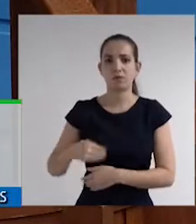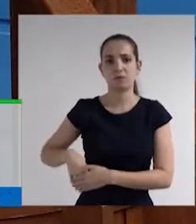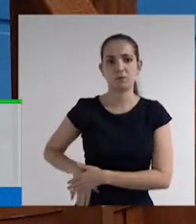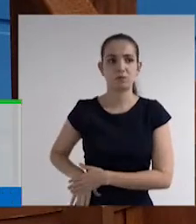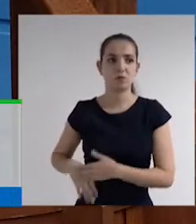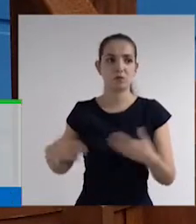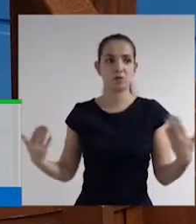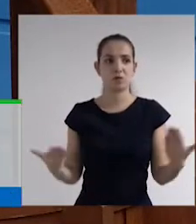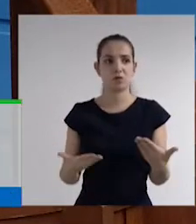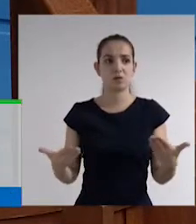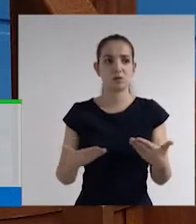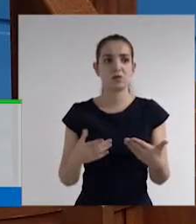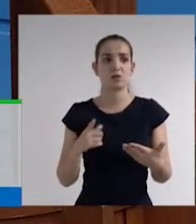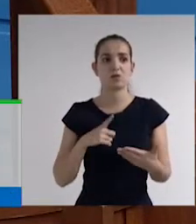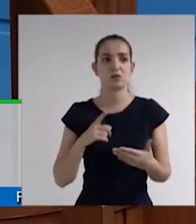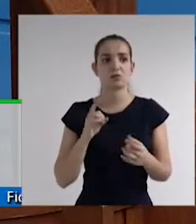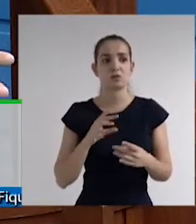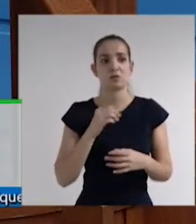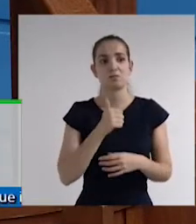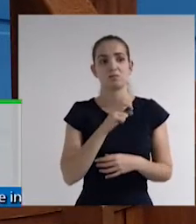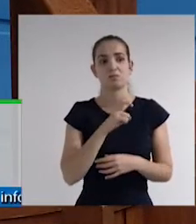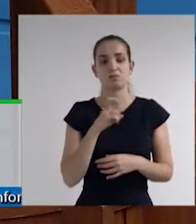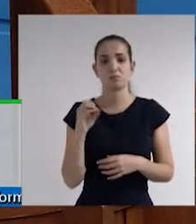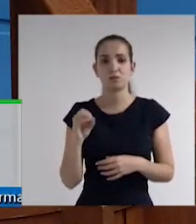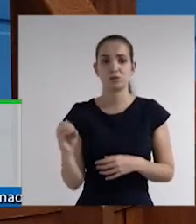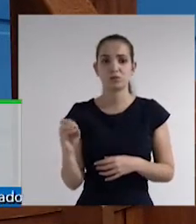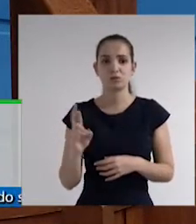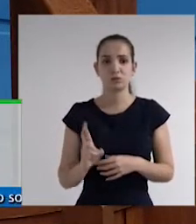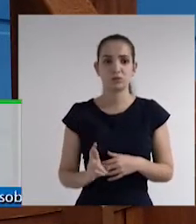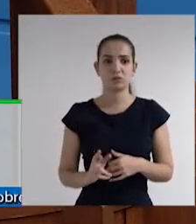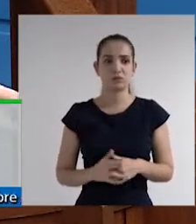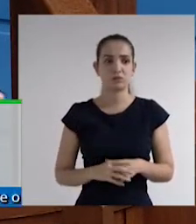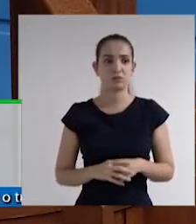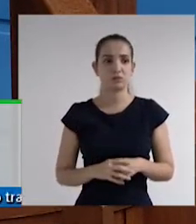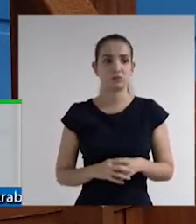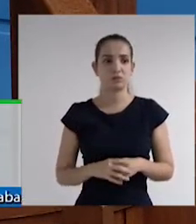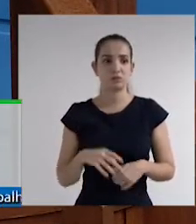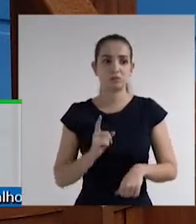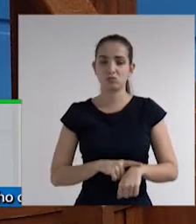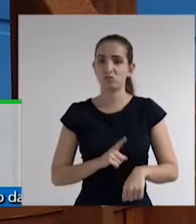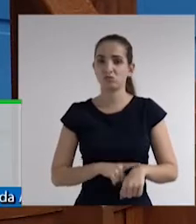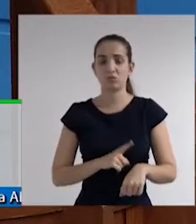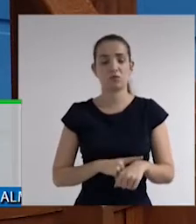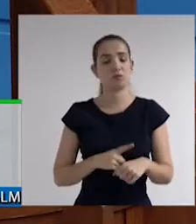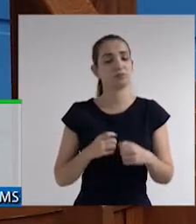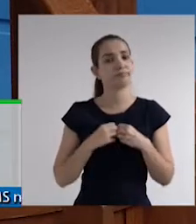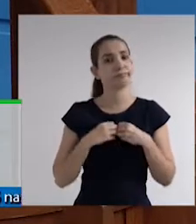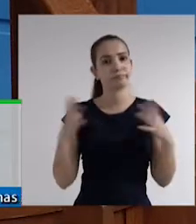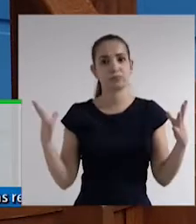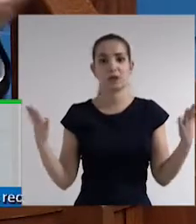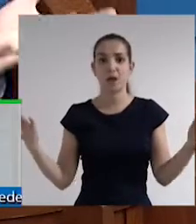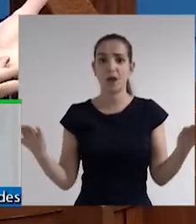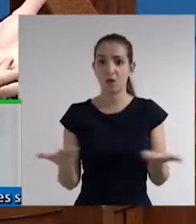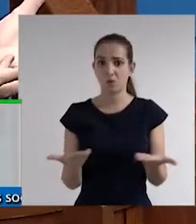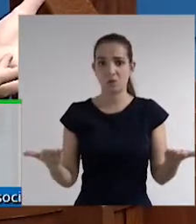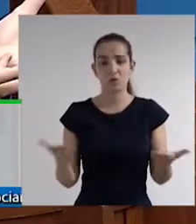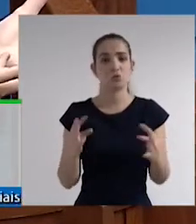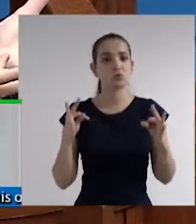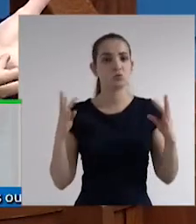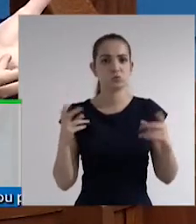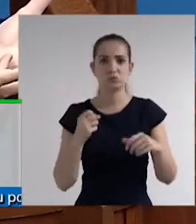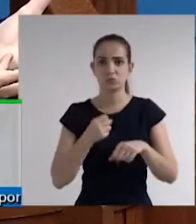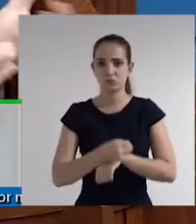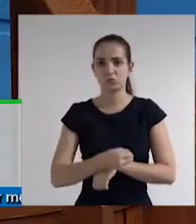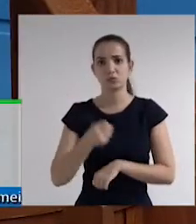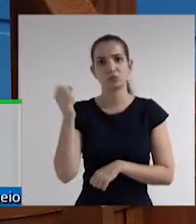está sobrando R$1.500. Ou eles não iam chiar. Chegou uma hora que eles chiaram. Agora, todo o esforço que foi feito